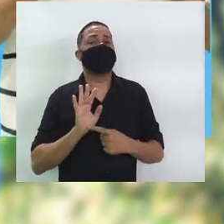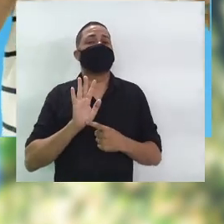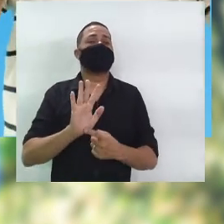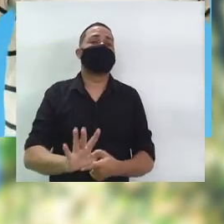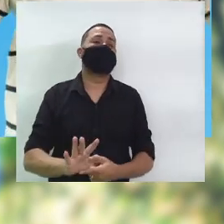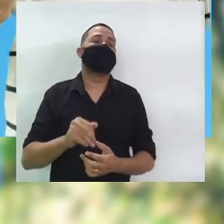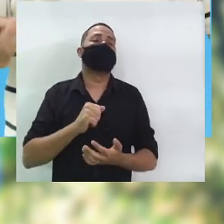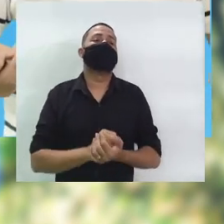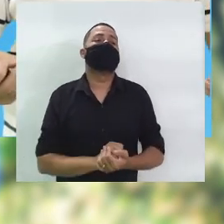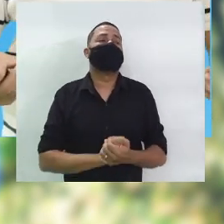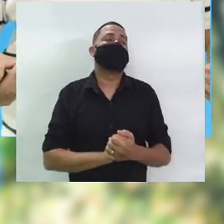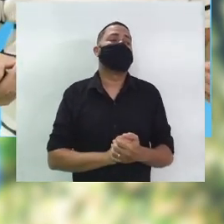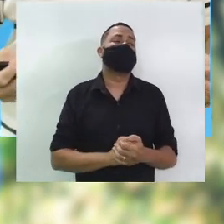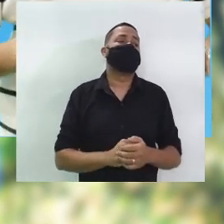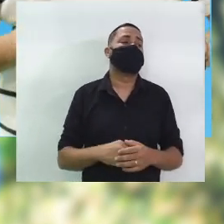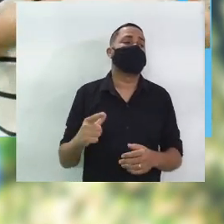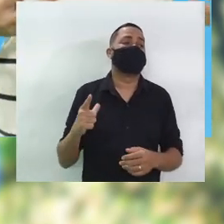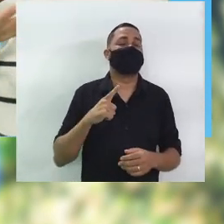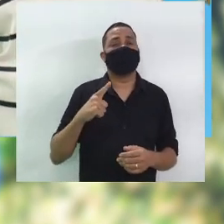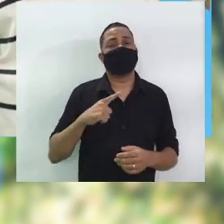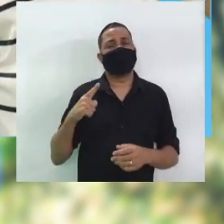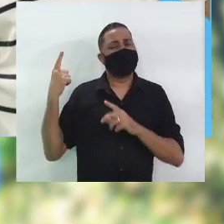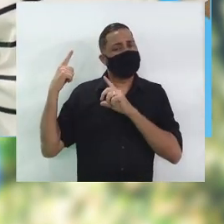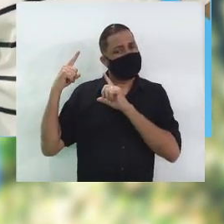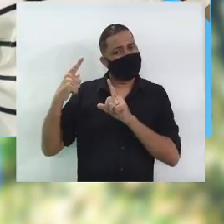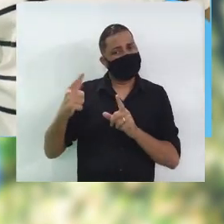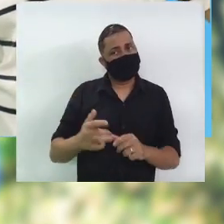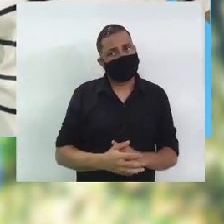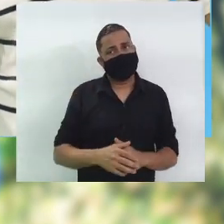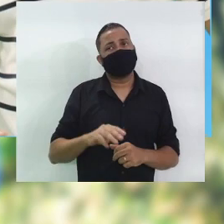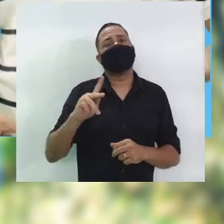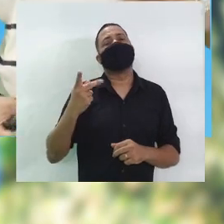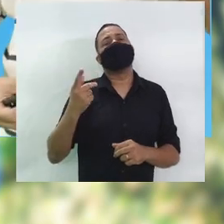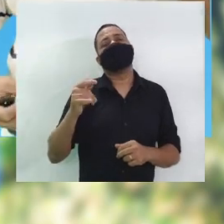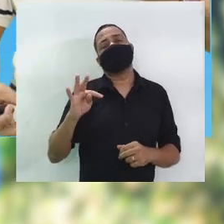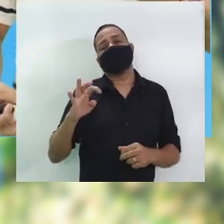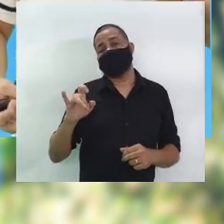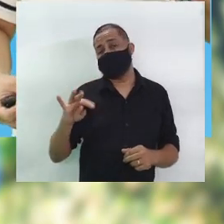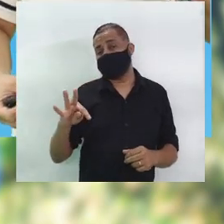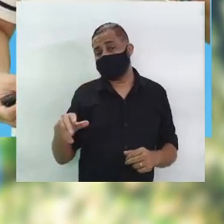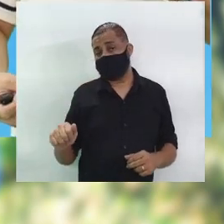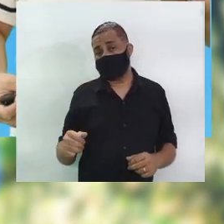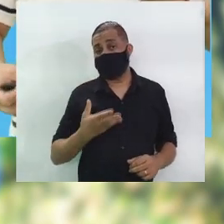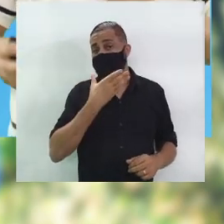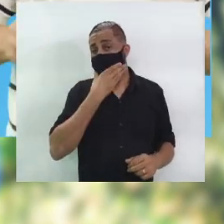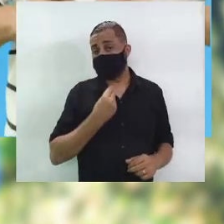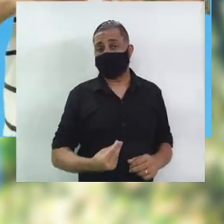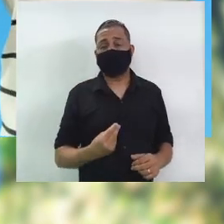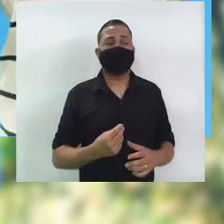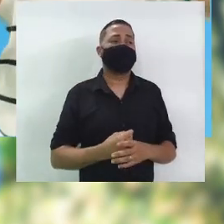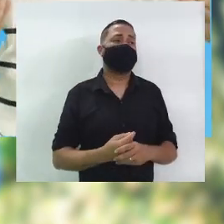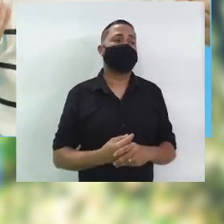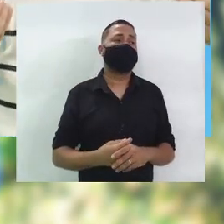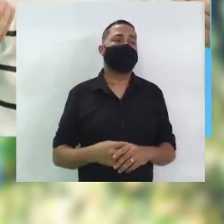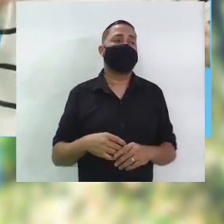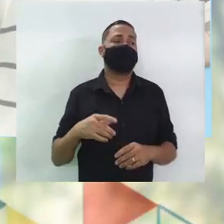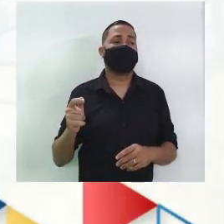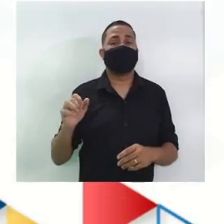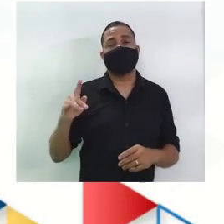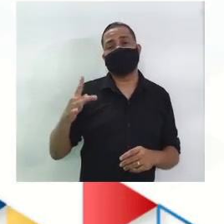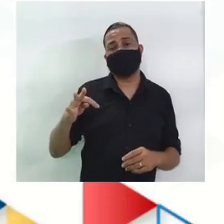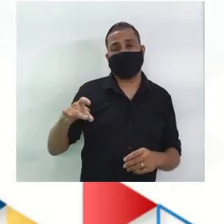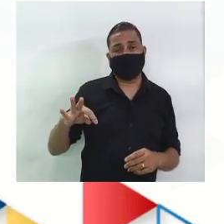uma indumentária tradicional Hare Krishna masculina, certo? É uma indumentária